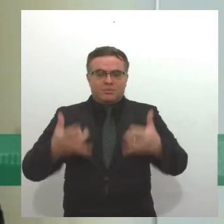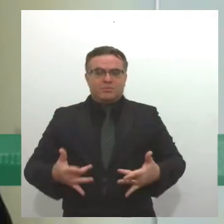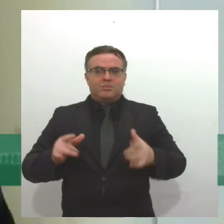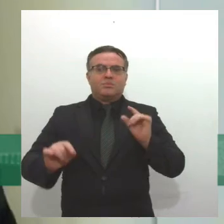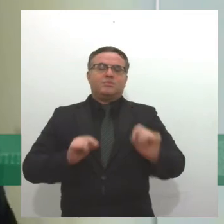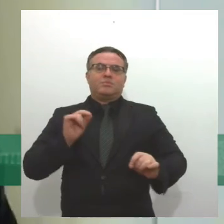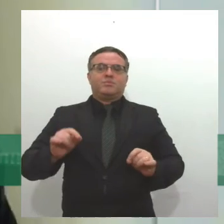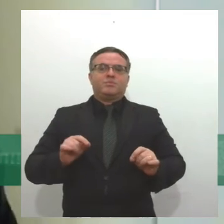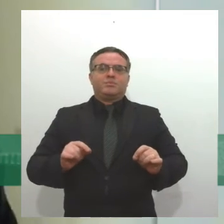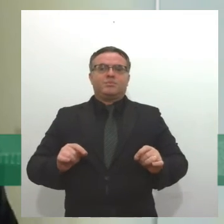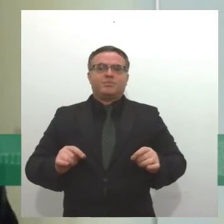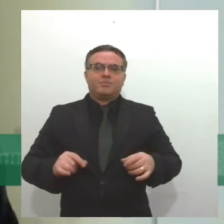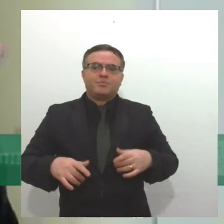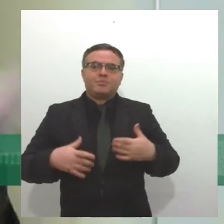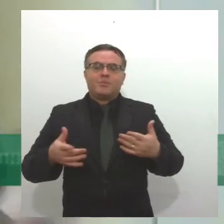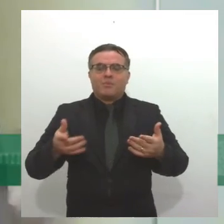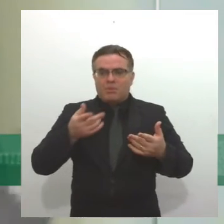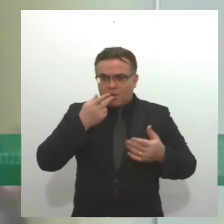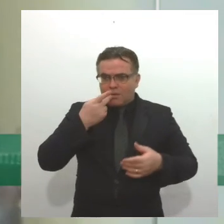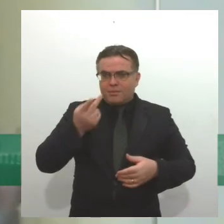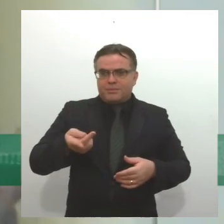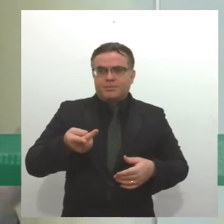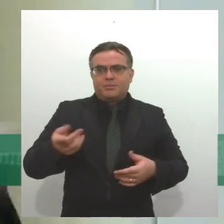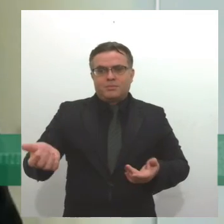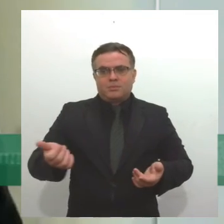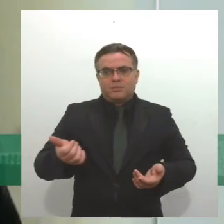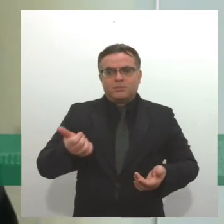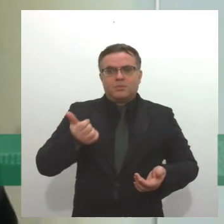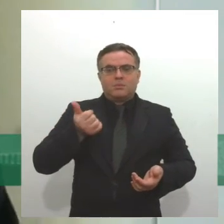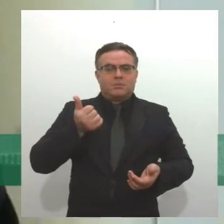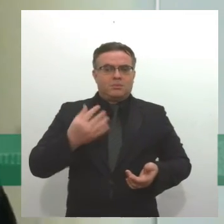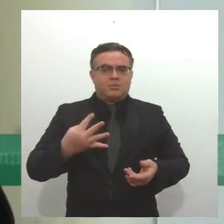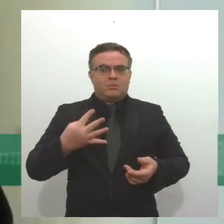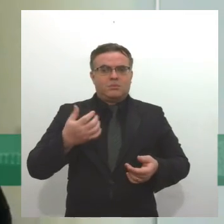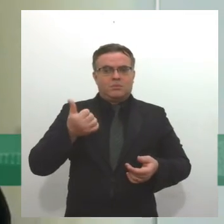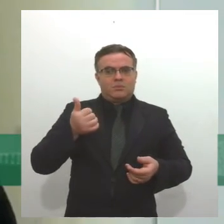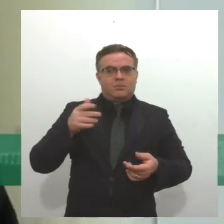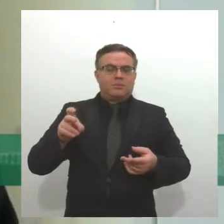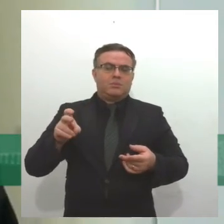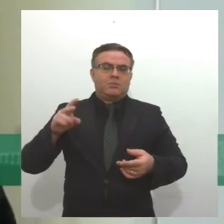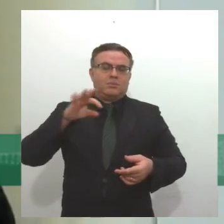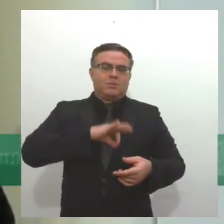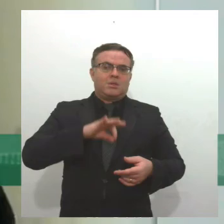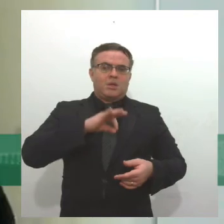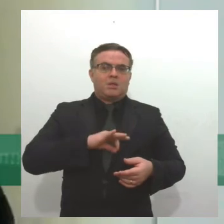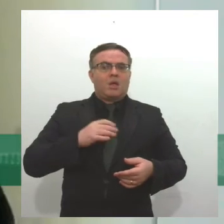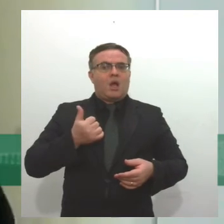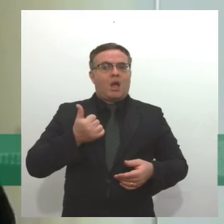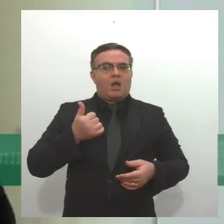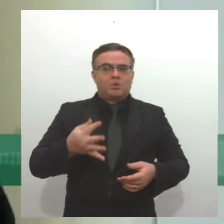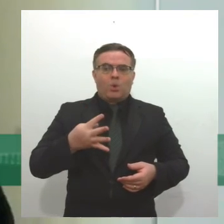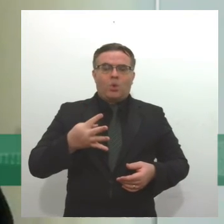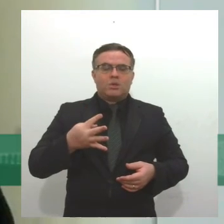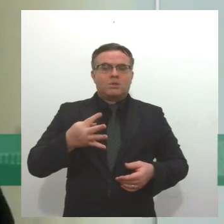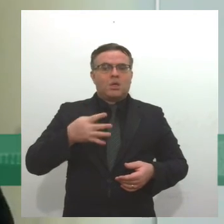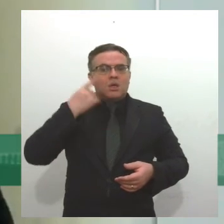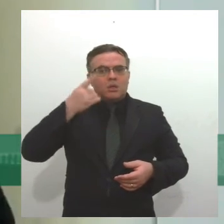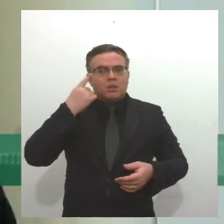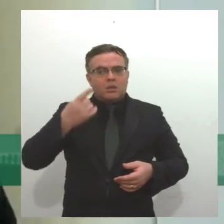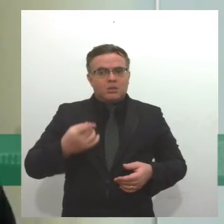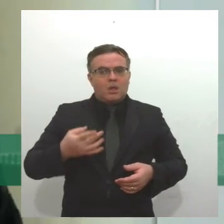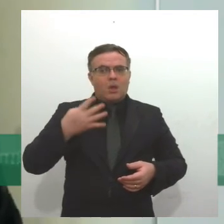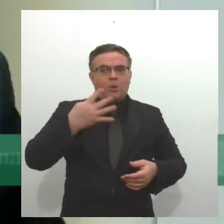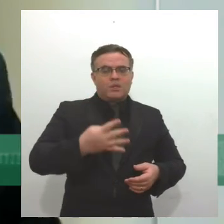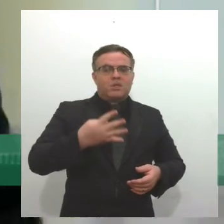abrimos mão do 14º e 15º salário. Nós éramos em 14 deputados contra